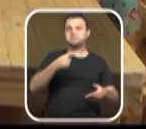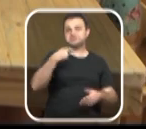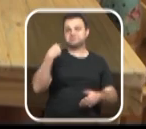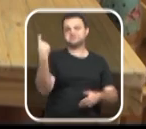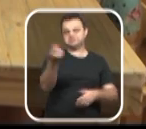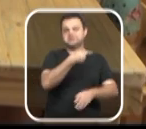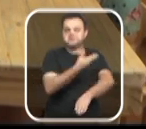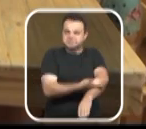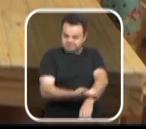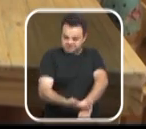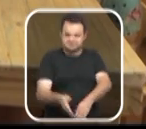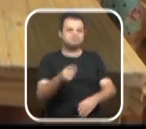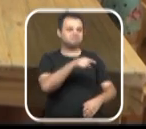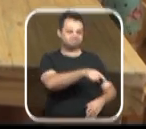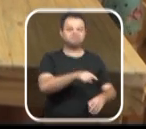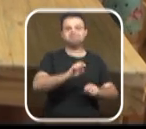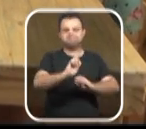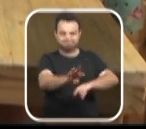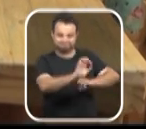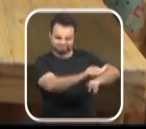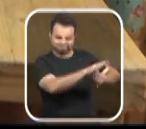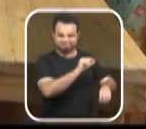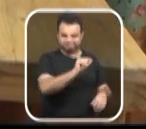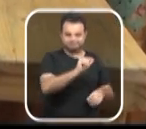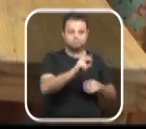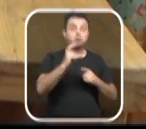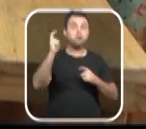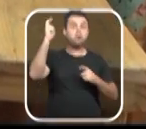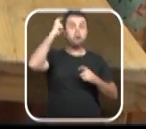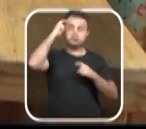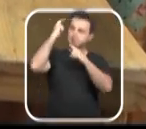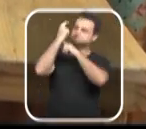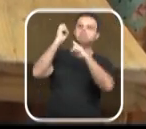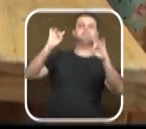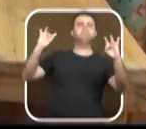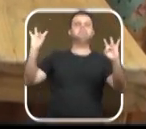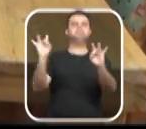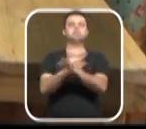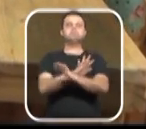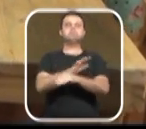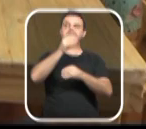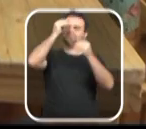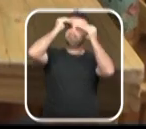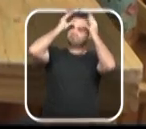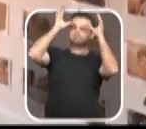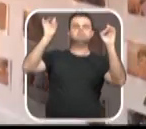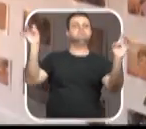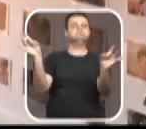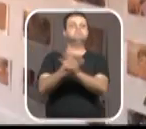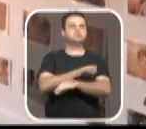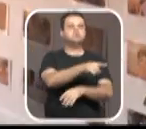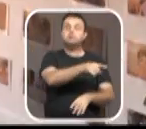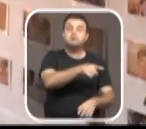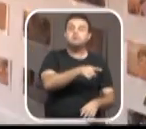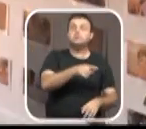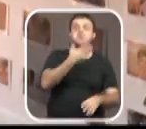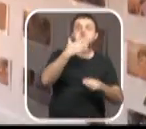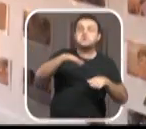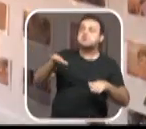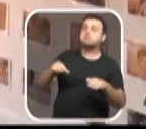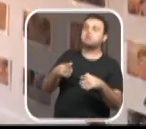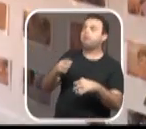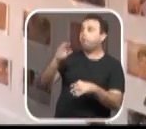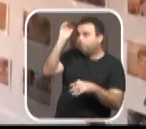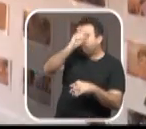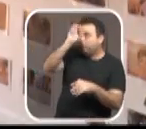né? Nessa hipótese de que a cultura está pronta, ela está dada e essa criança só vai entrando nesse barco, né?